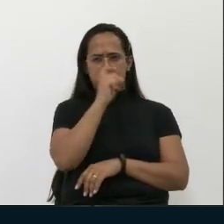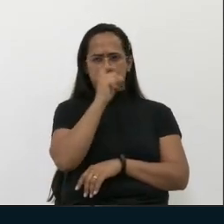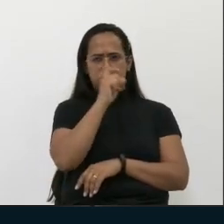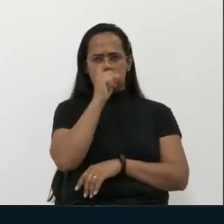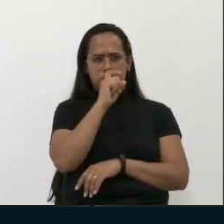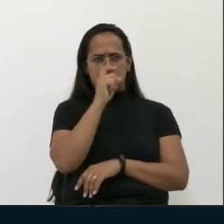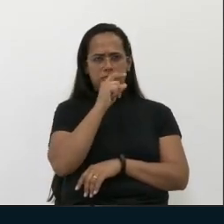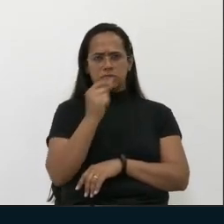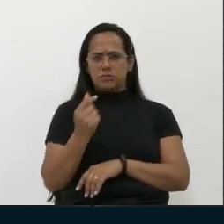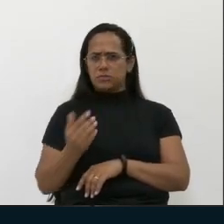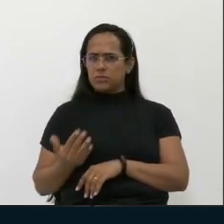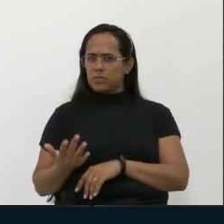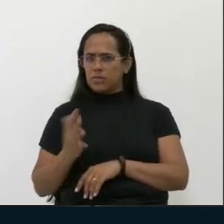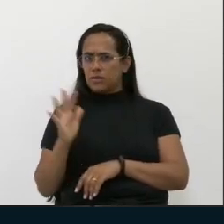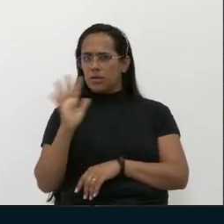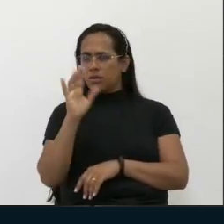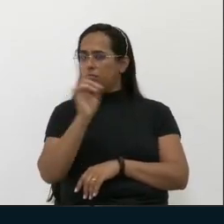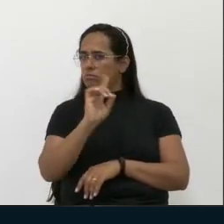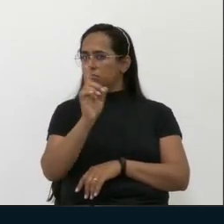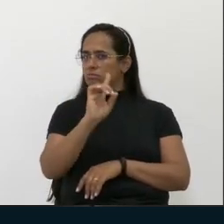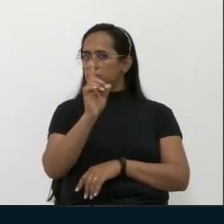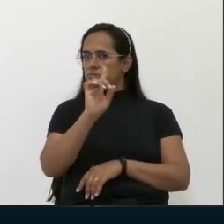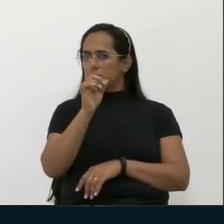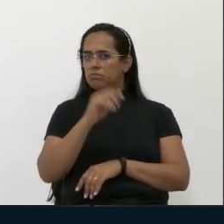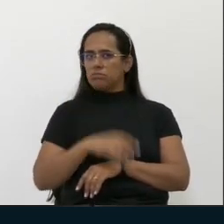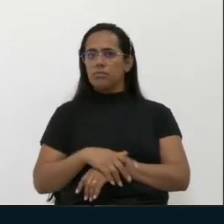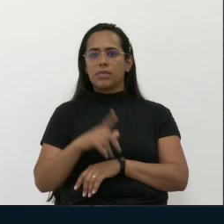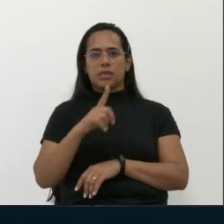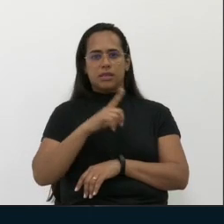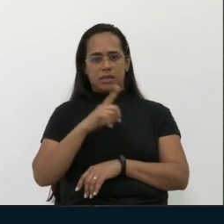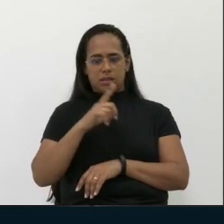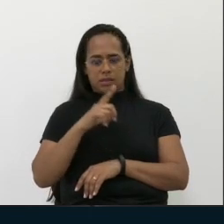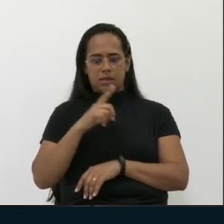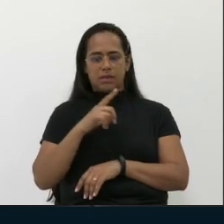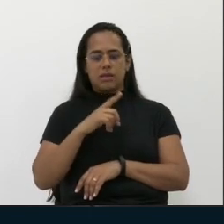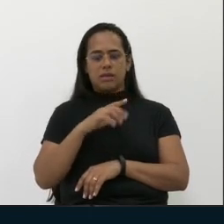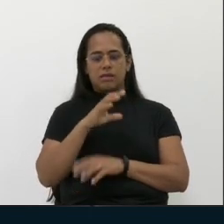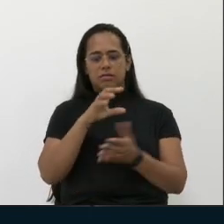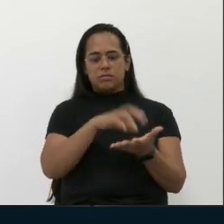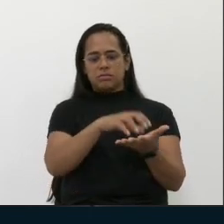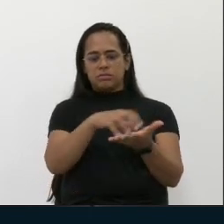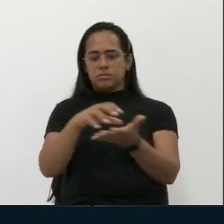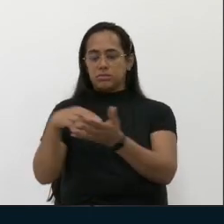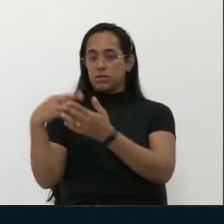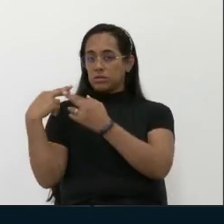Tem as agências reguladoras, como tem na Comgás, que é uma empresa privada,